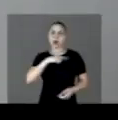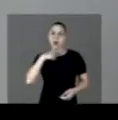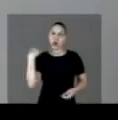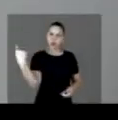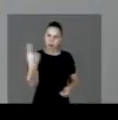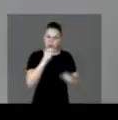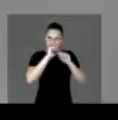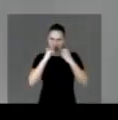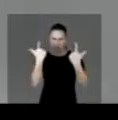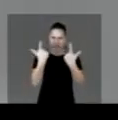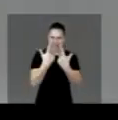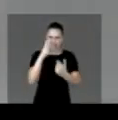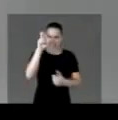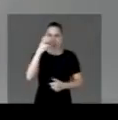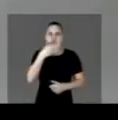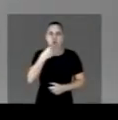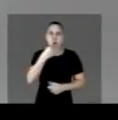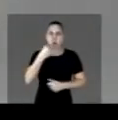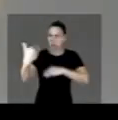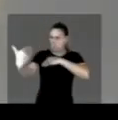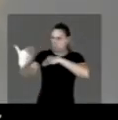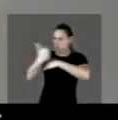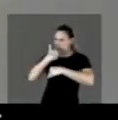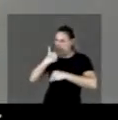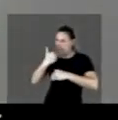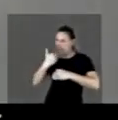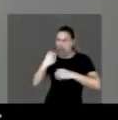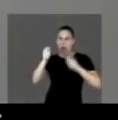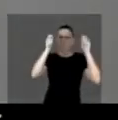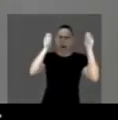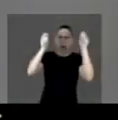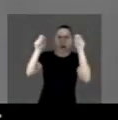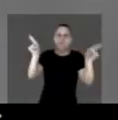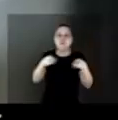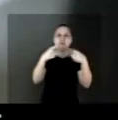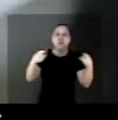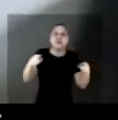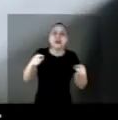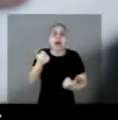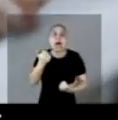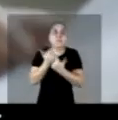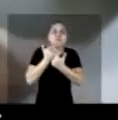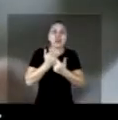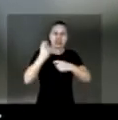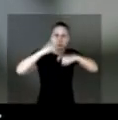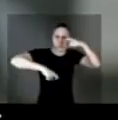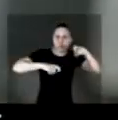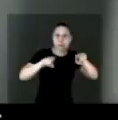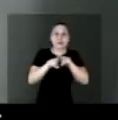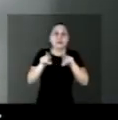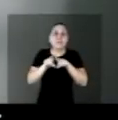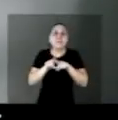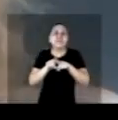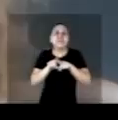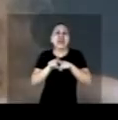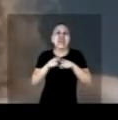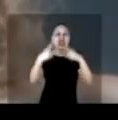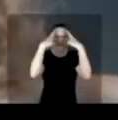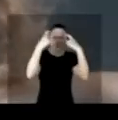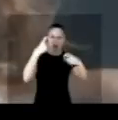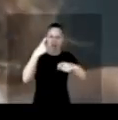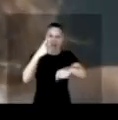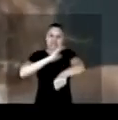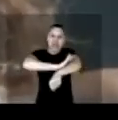Nossa plenária foi invadida por 5 homens que colocaram música com apologia a estupro e violência racista.